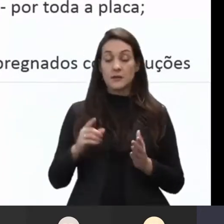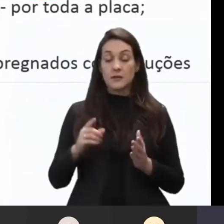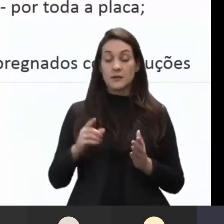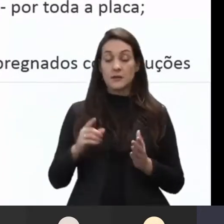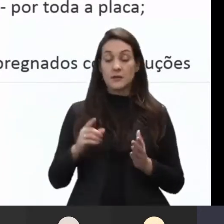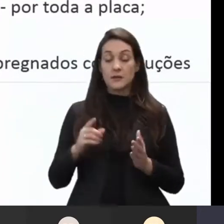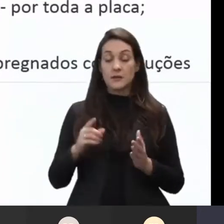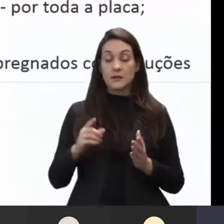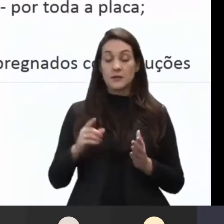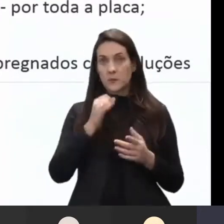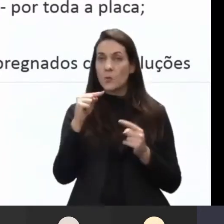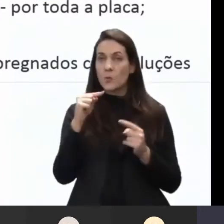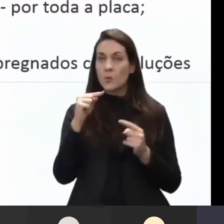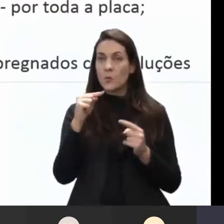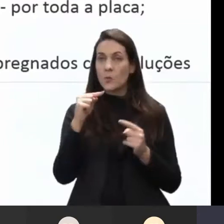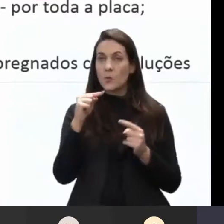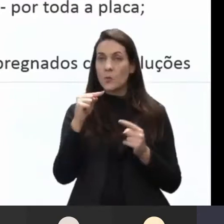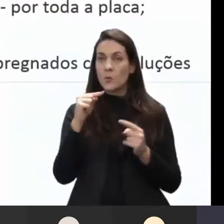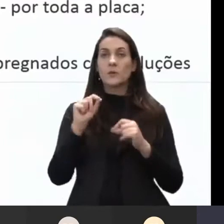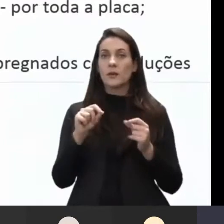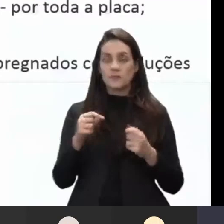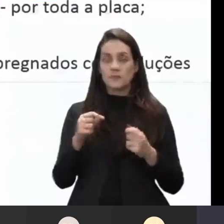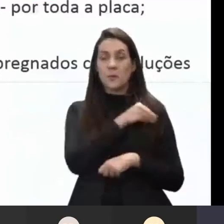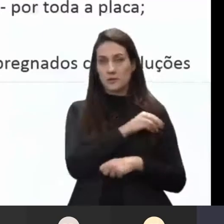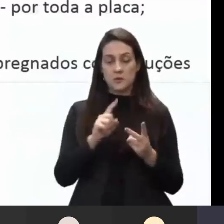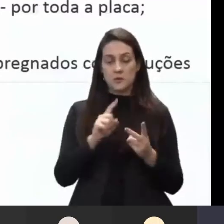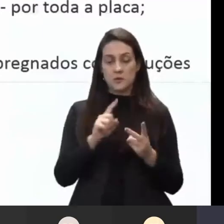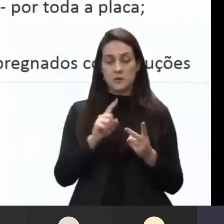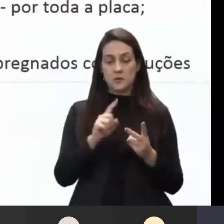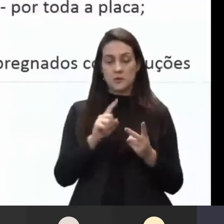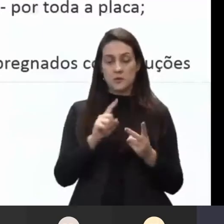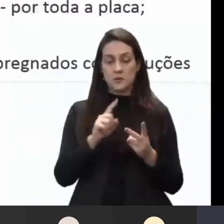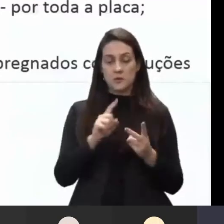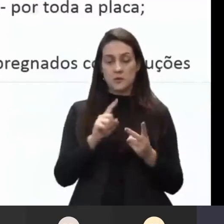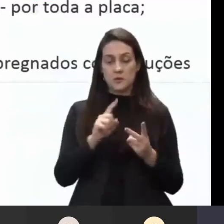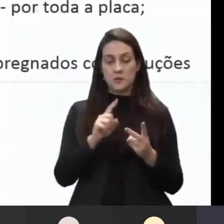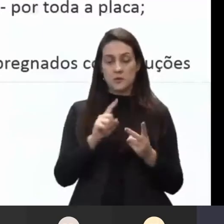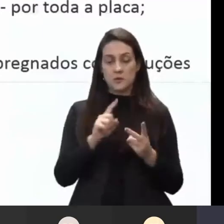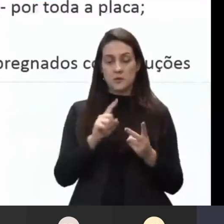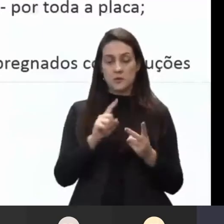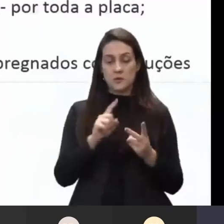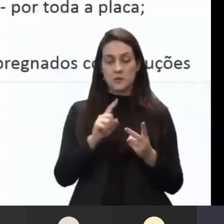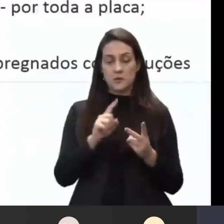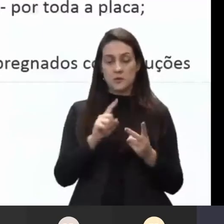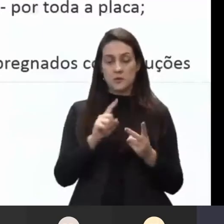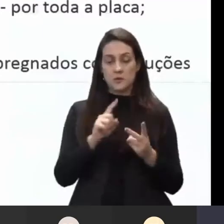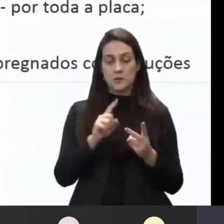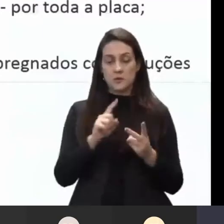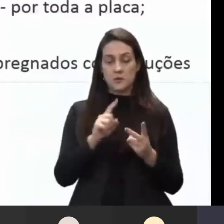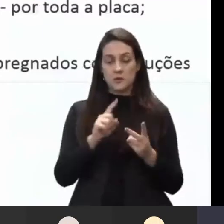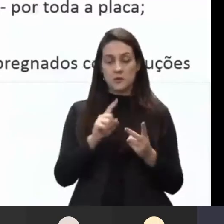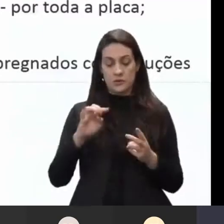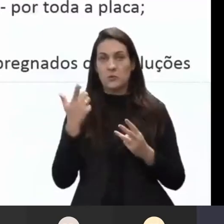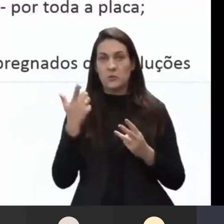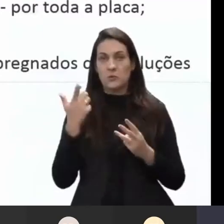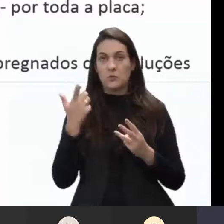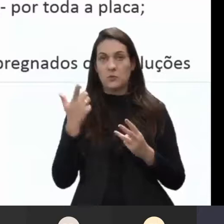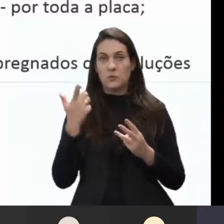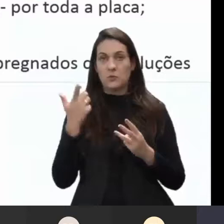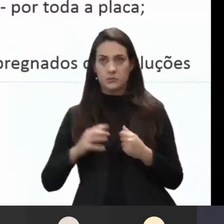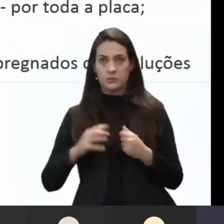é o álcool 70, 2 é o detergente, 3 é o cloreto de sódio e 4 é